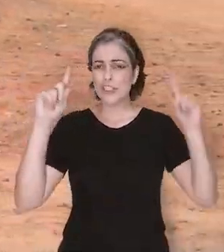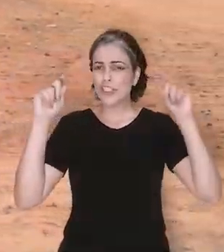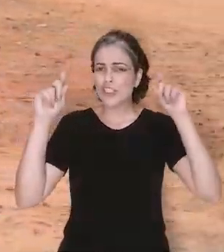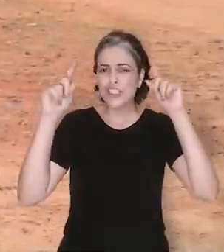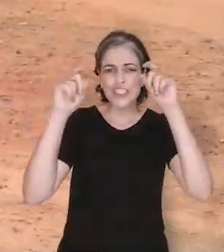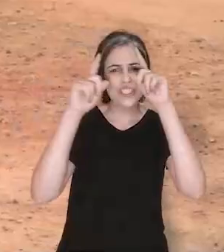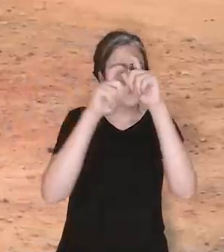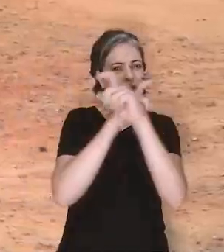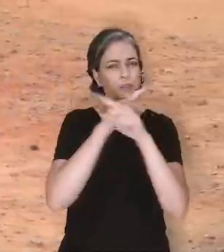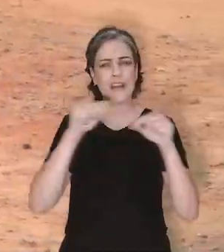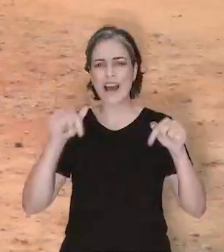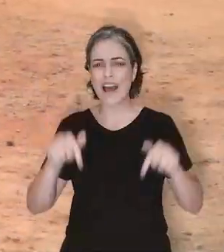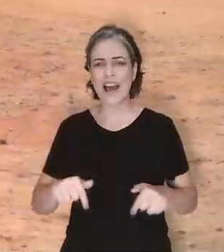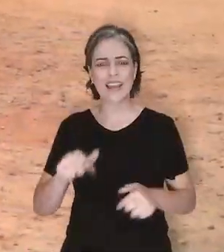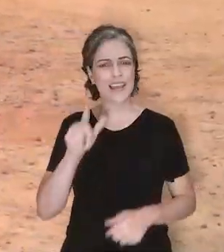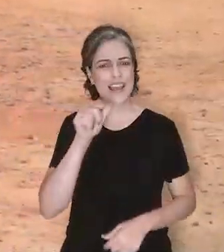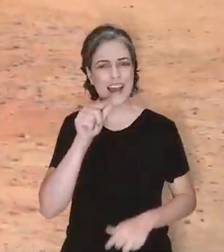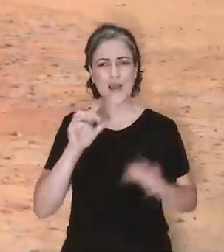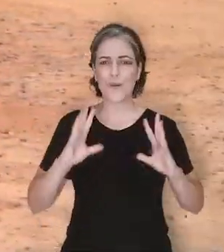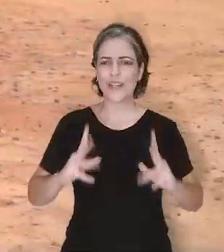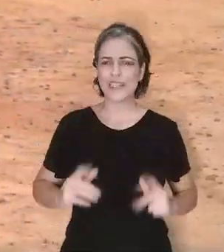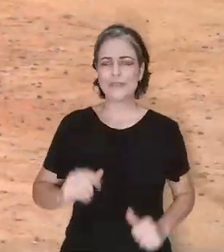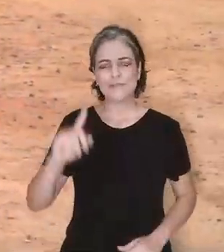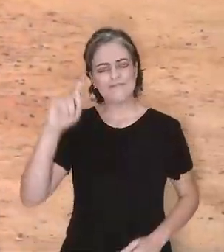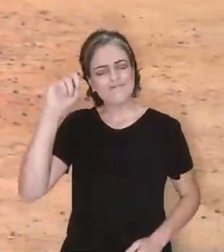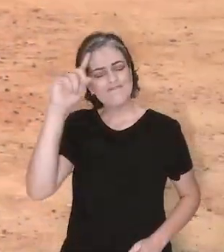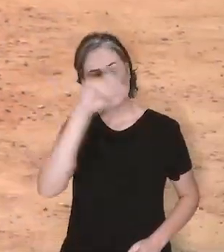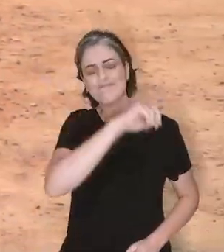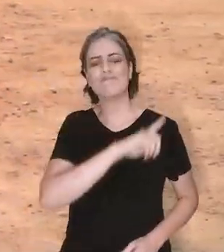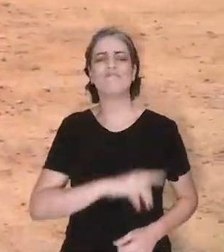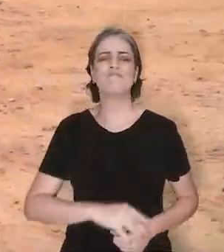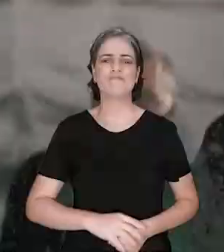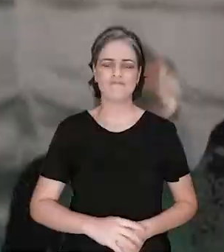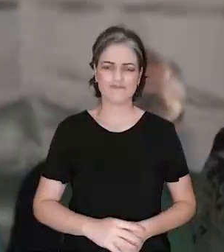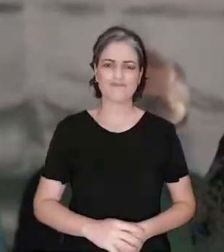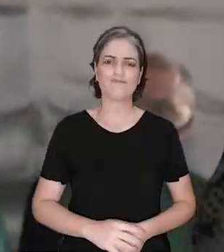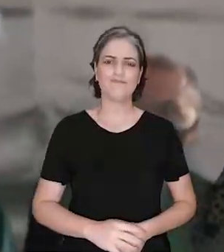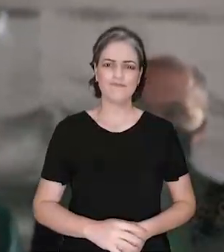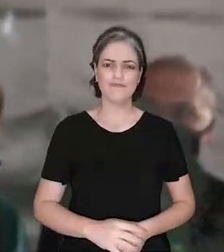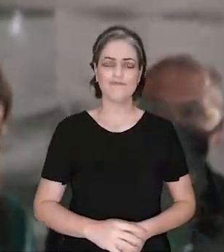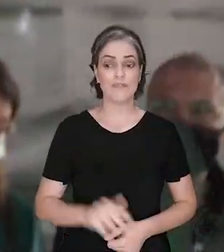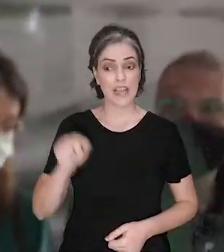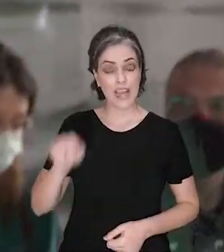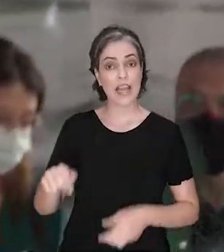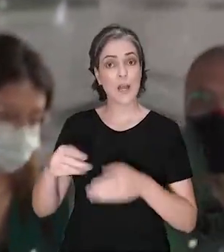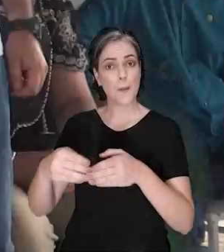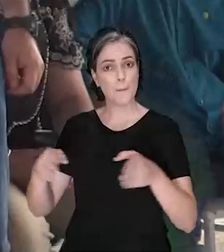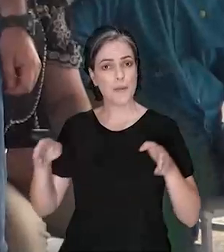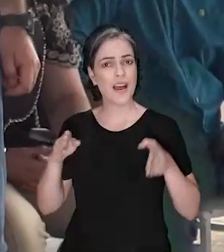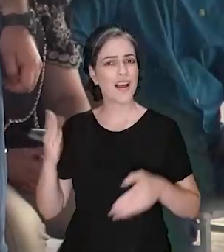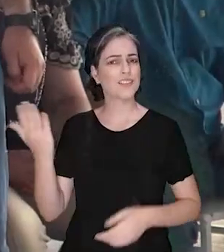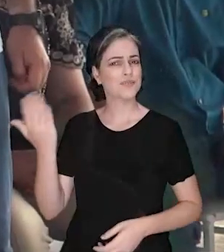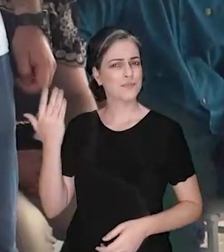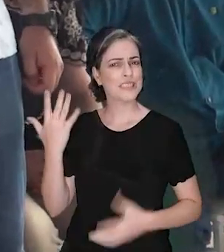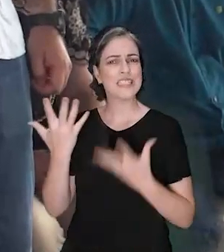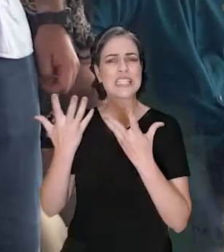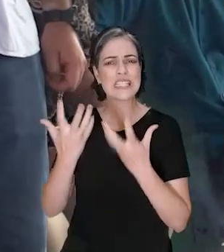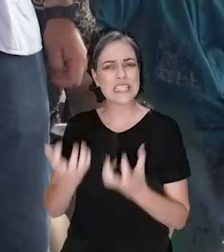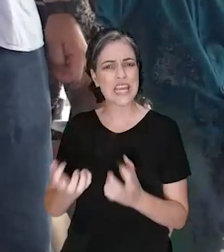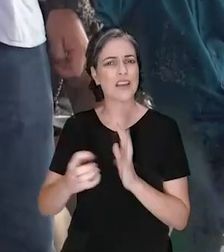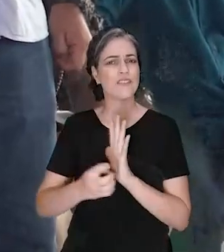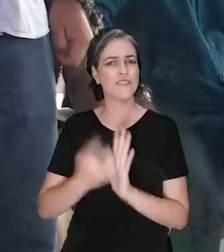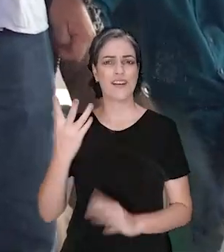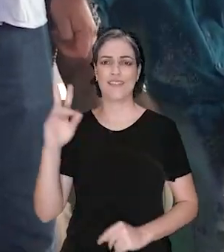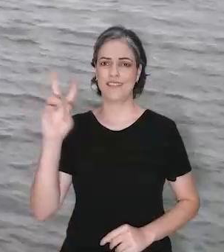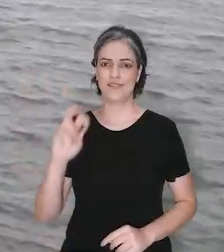que existe aqui no fornecimento da água tratada. Sabe que essa barragem aqui já secou